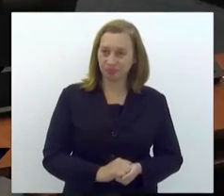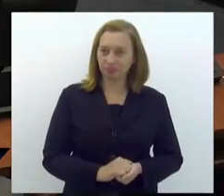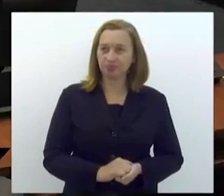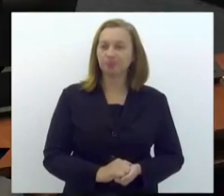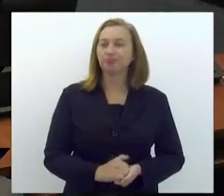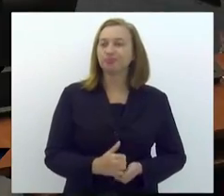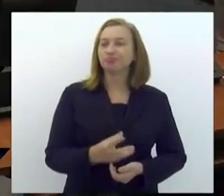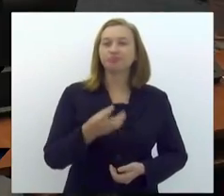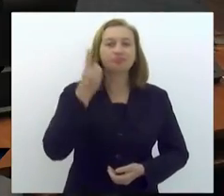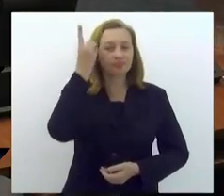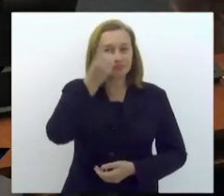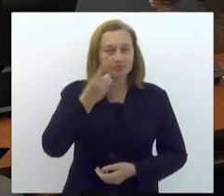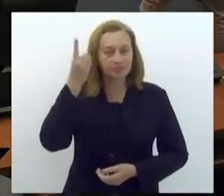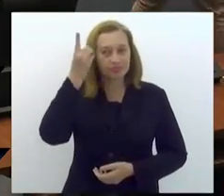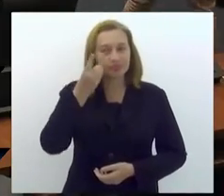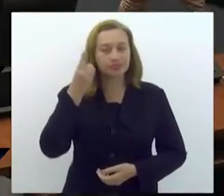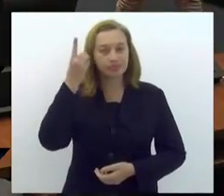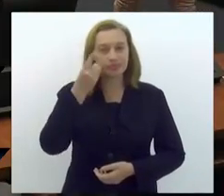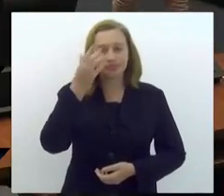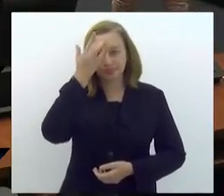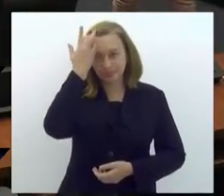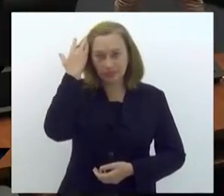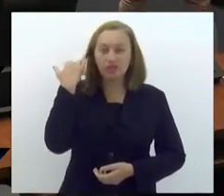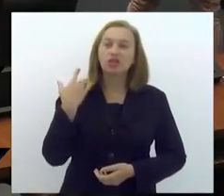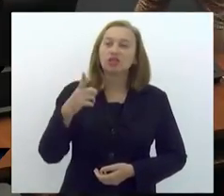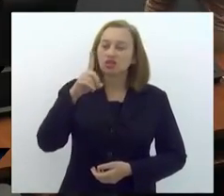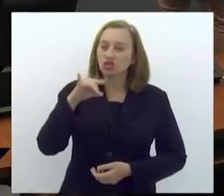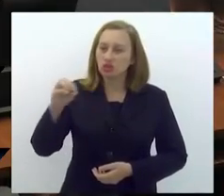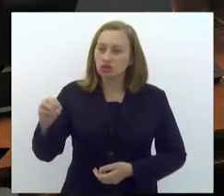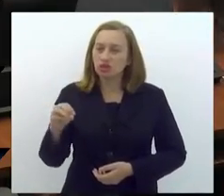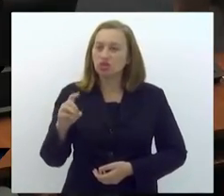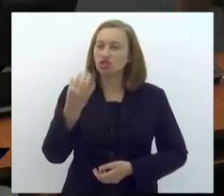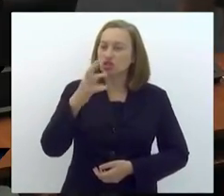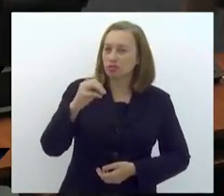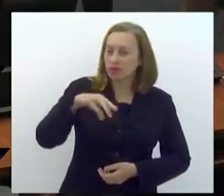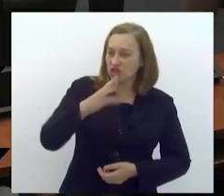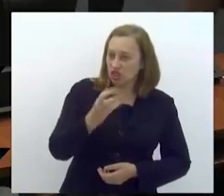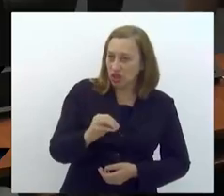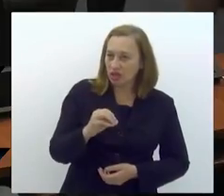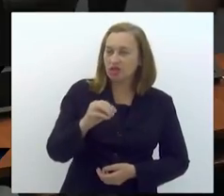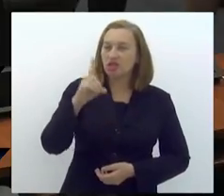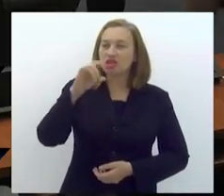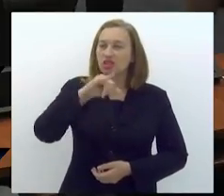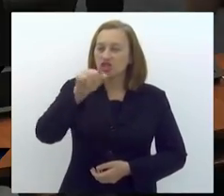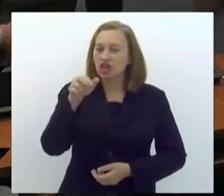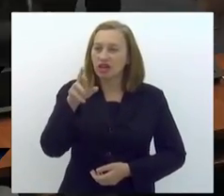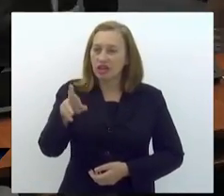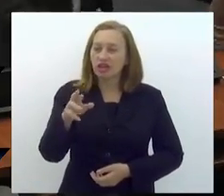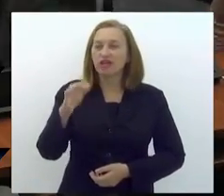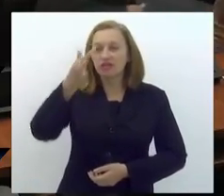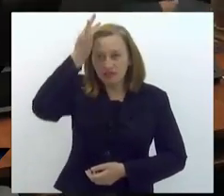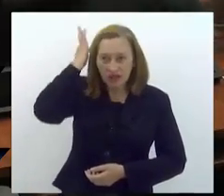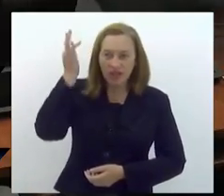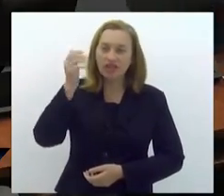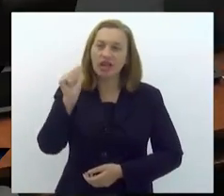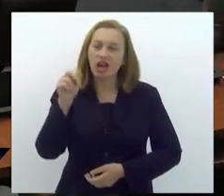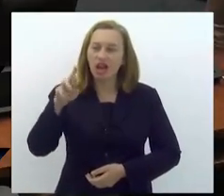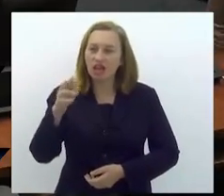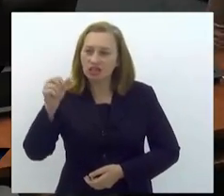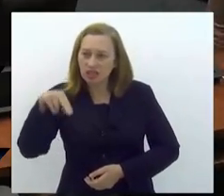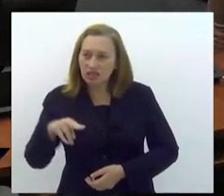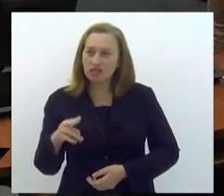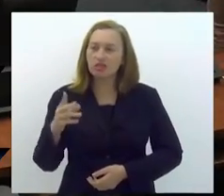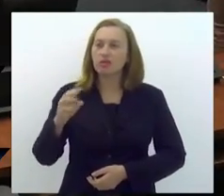deputado Dionísio Lins Chico Machado Tony Vieira e Fred Anderson Luiz Paulo